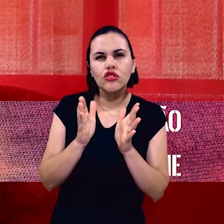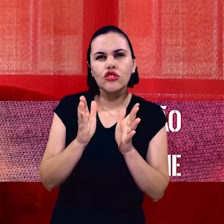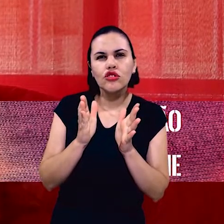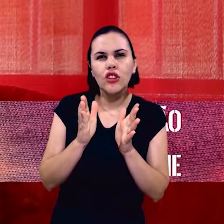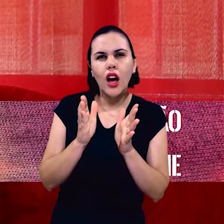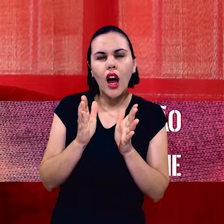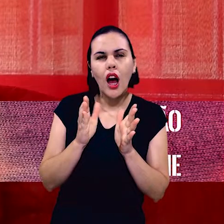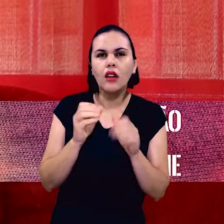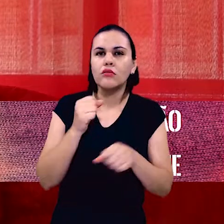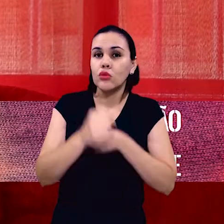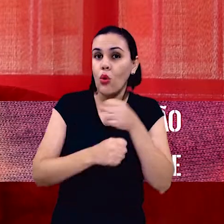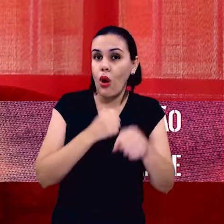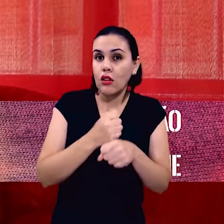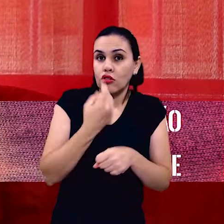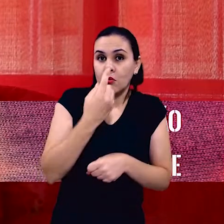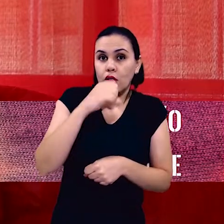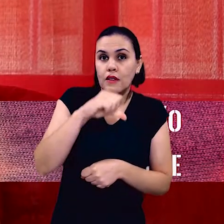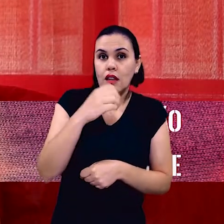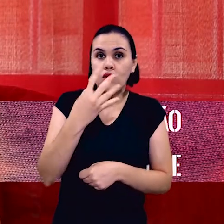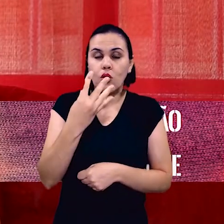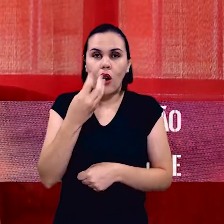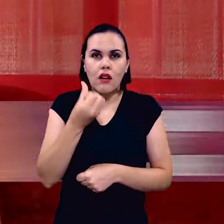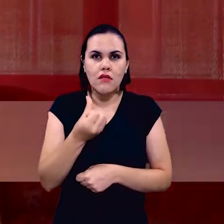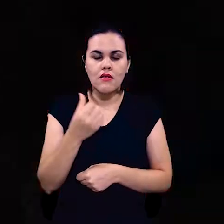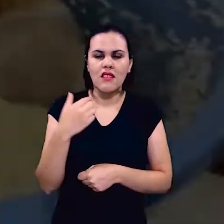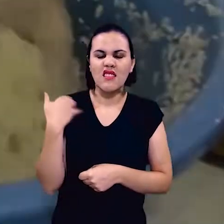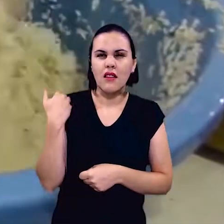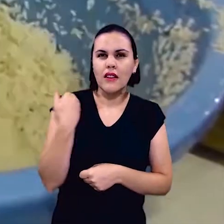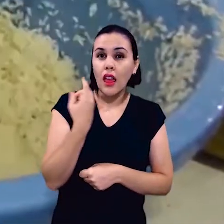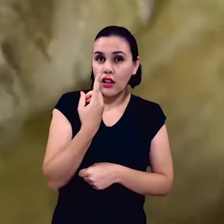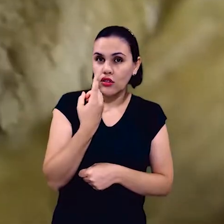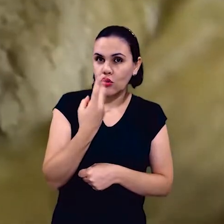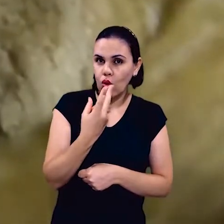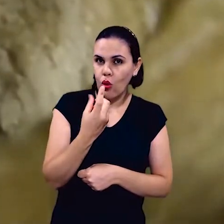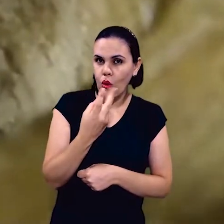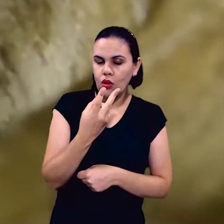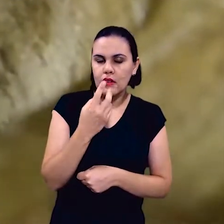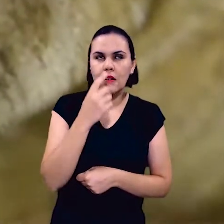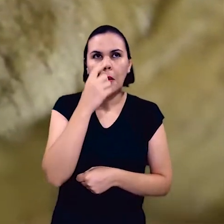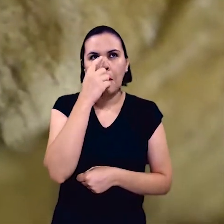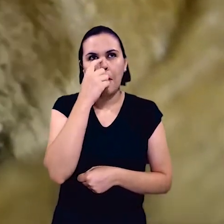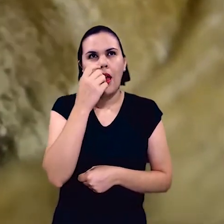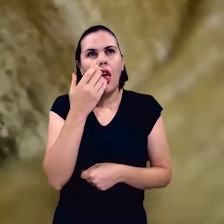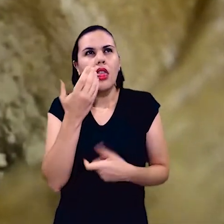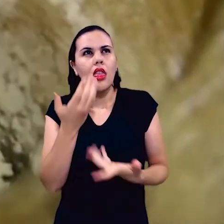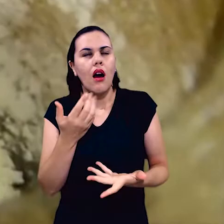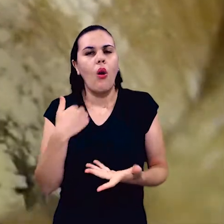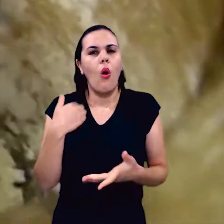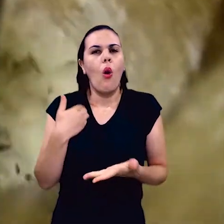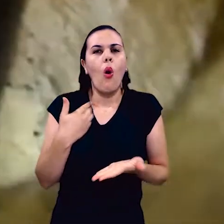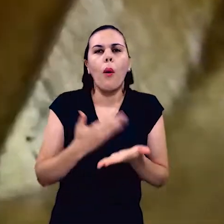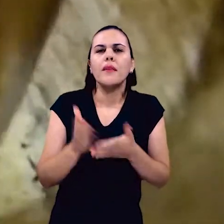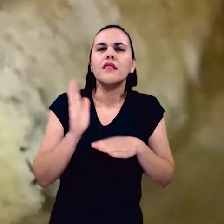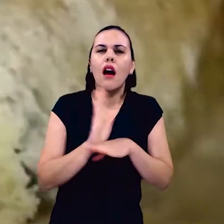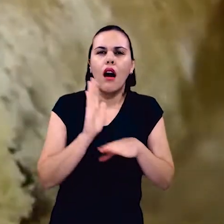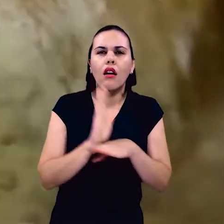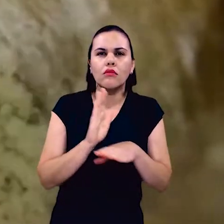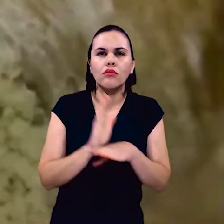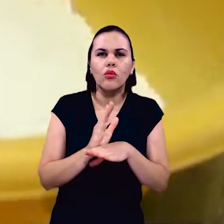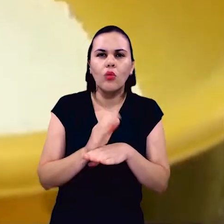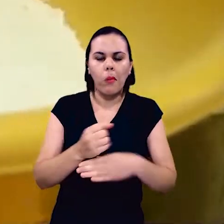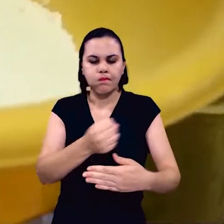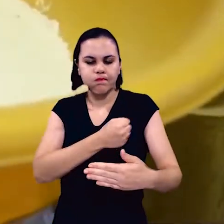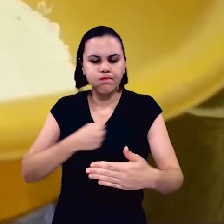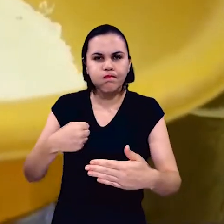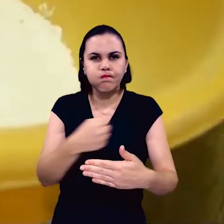mais ou menos em 1946, eu tinha uns 12 anos, então eu comecei a ajudar na festa,